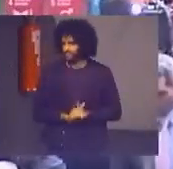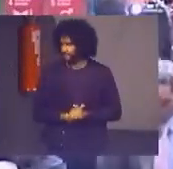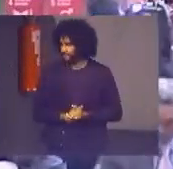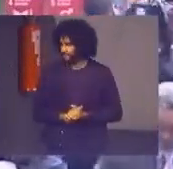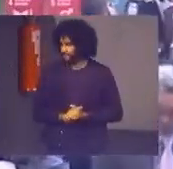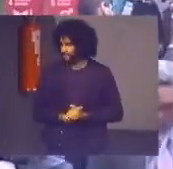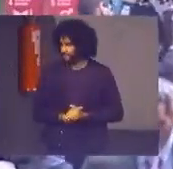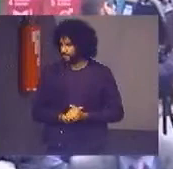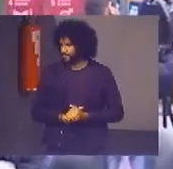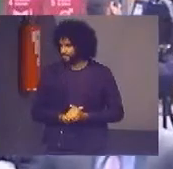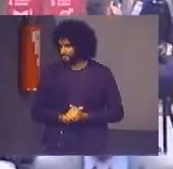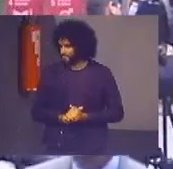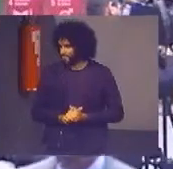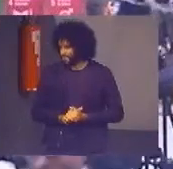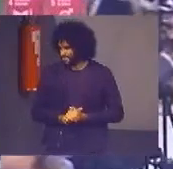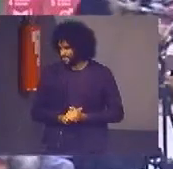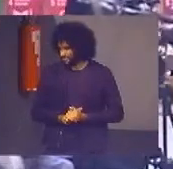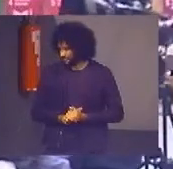um